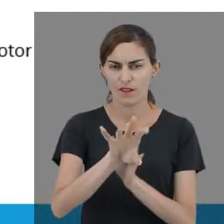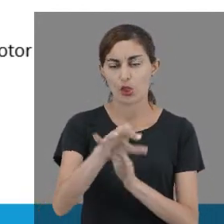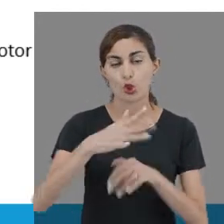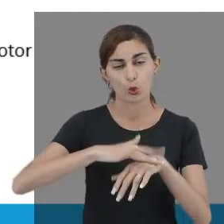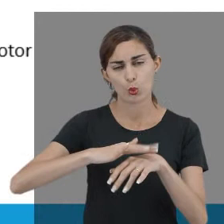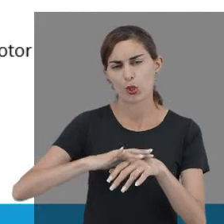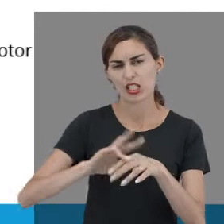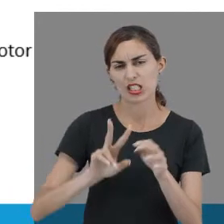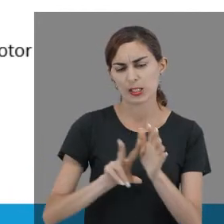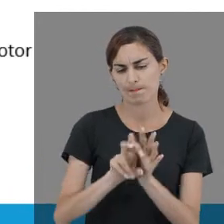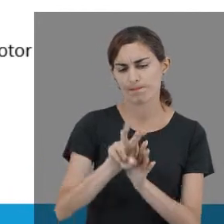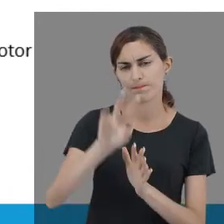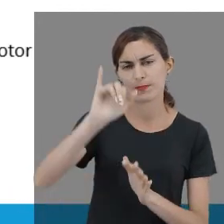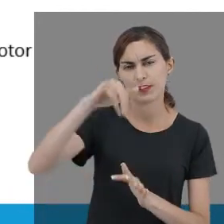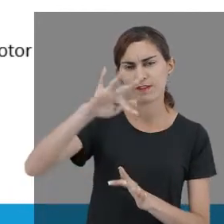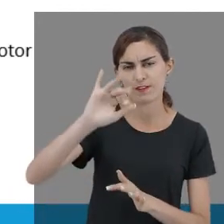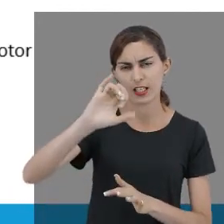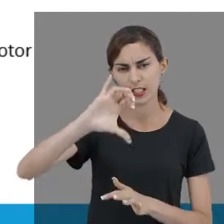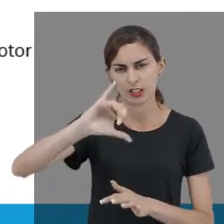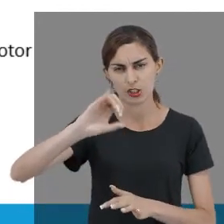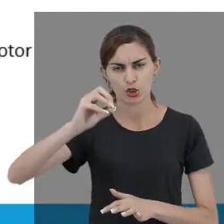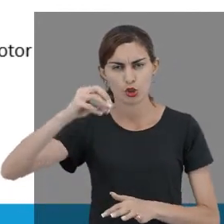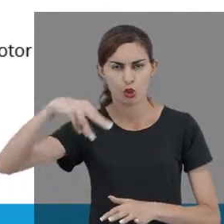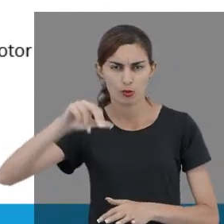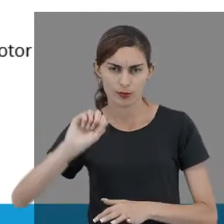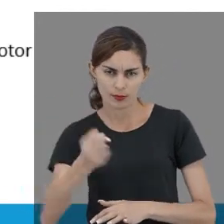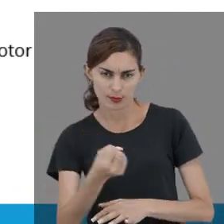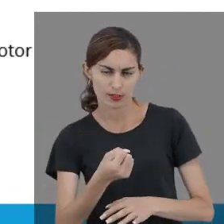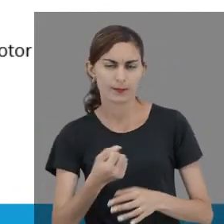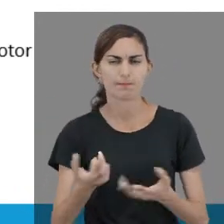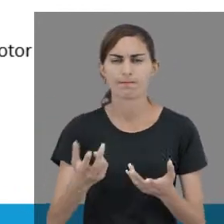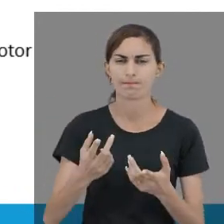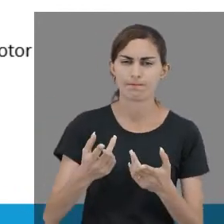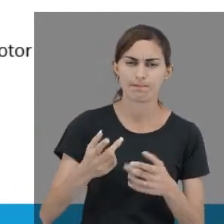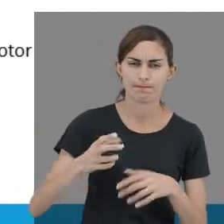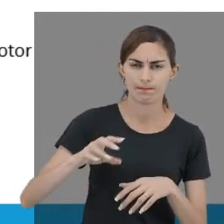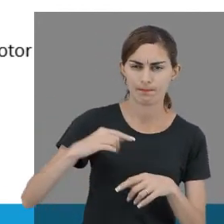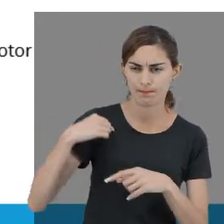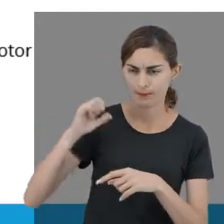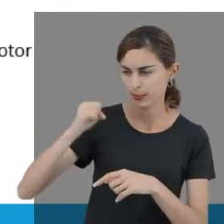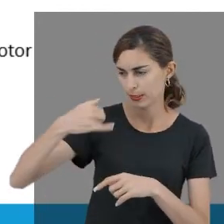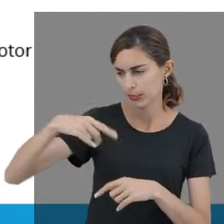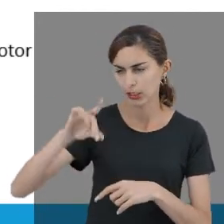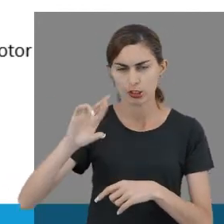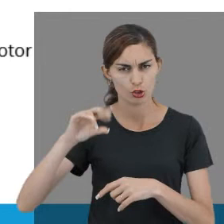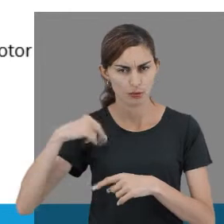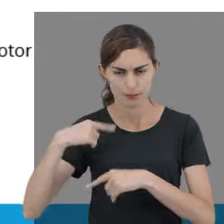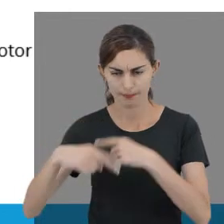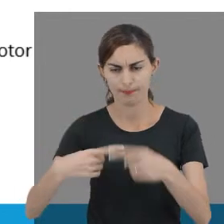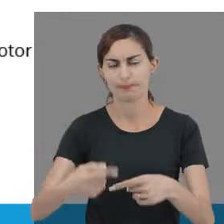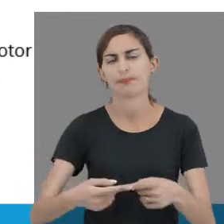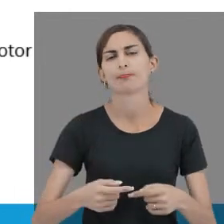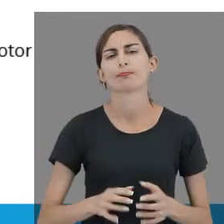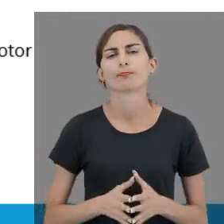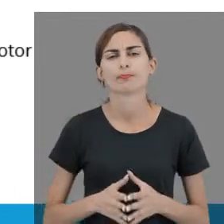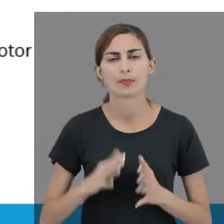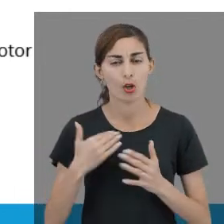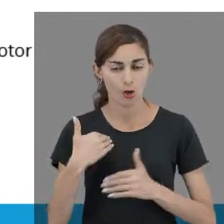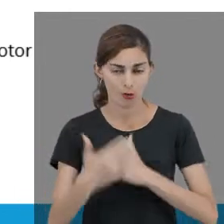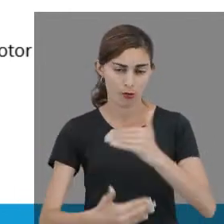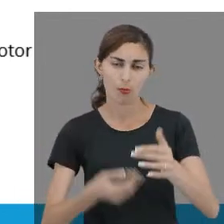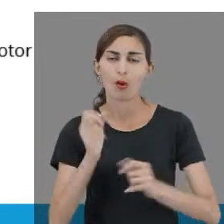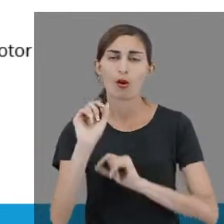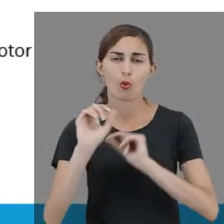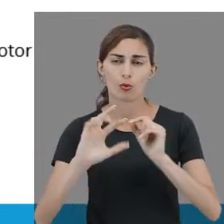com alterações congênitas de causas não infecciosas? Pode ser também. Ou a Vigilância Nacional de Alterações Congênitas. Então, esse é um horizonte